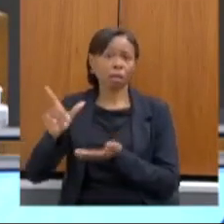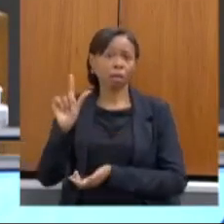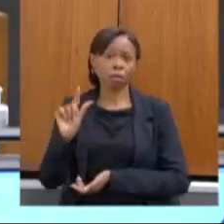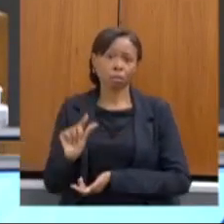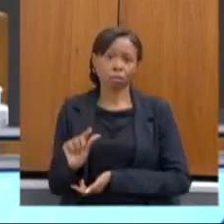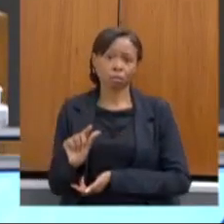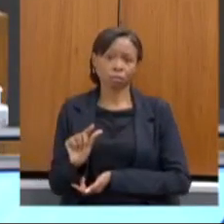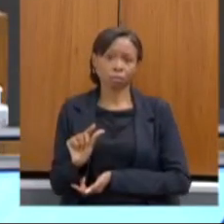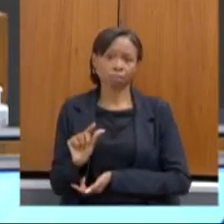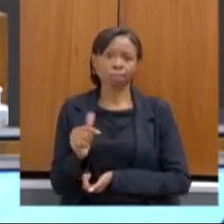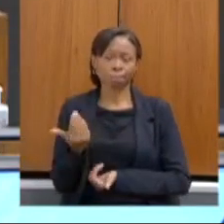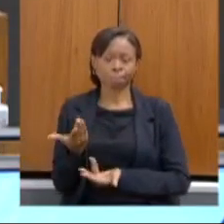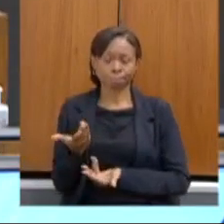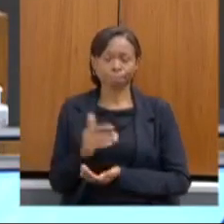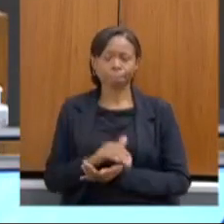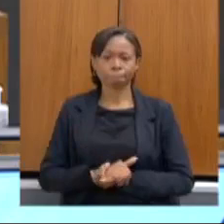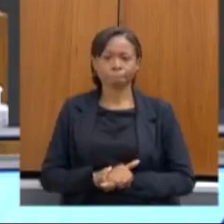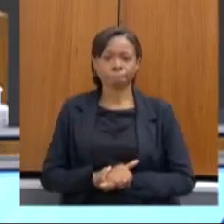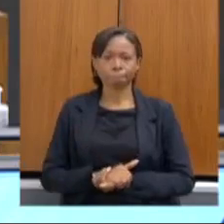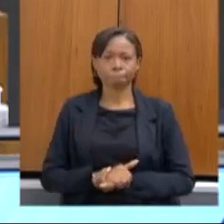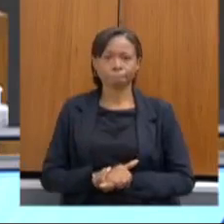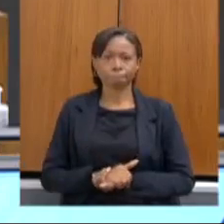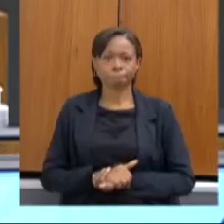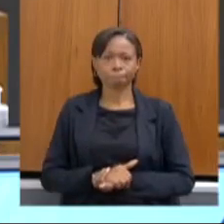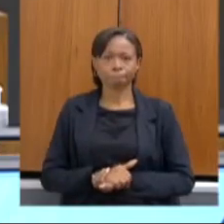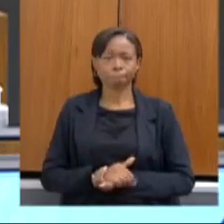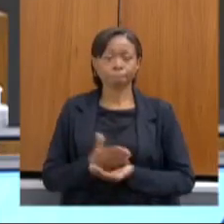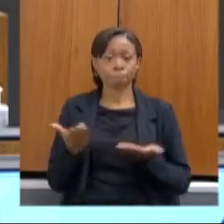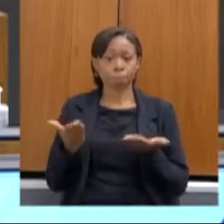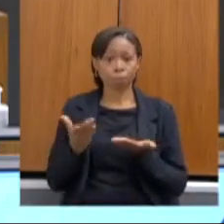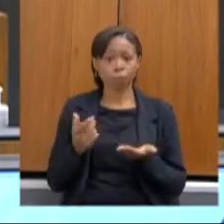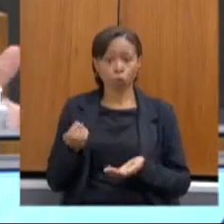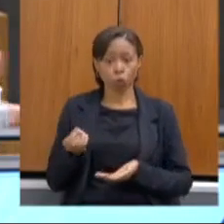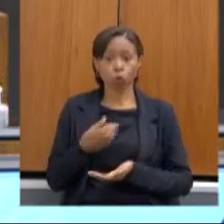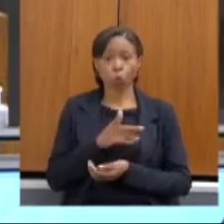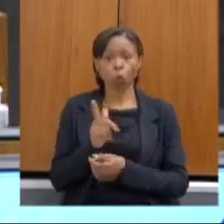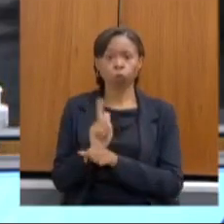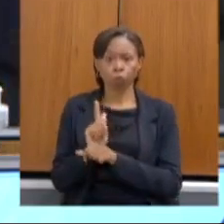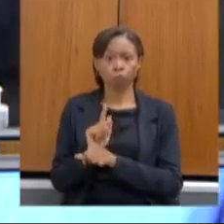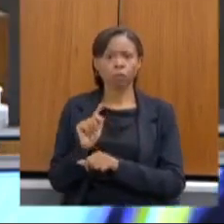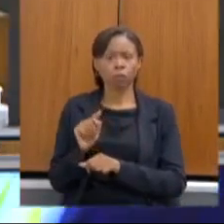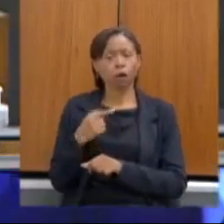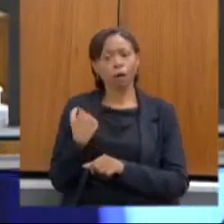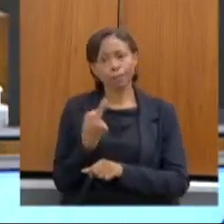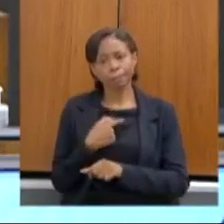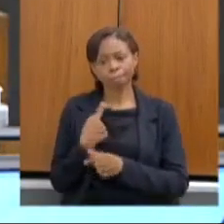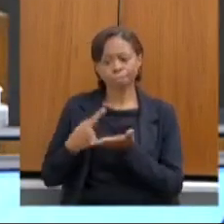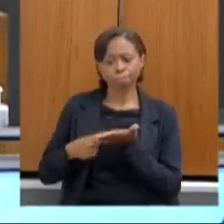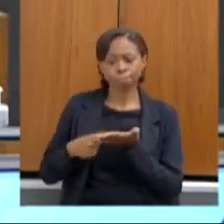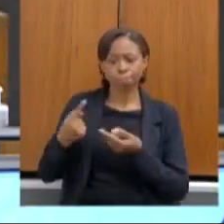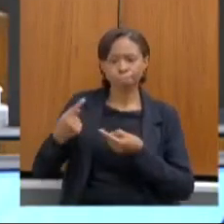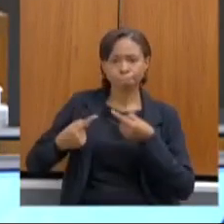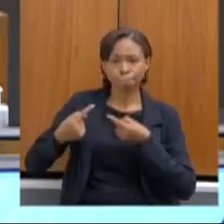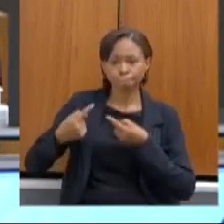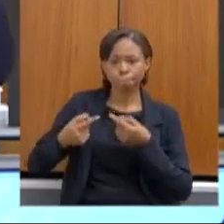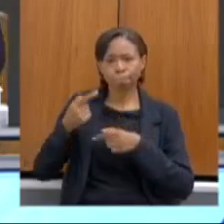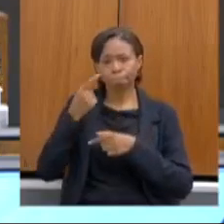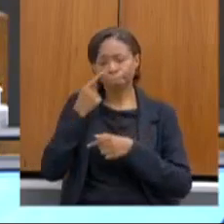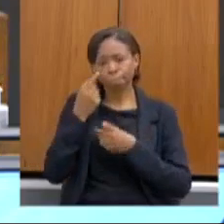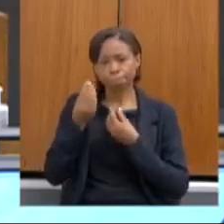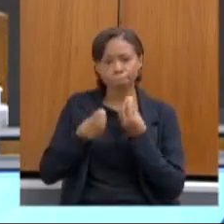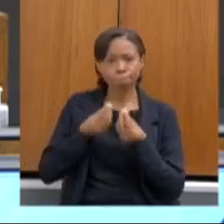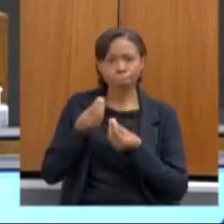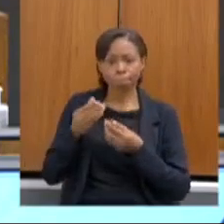Professor verão começa agora sua gestão nós vamos discutir isso e quem sabe a gente consegue Sanear e isso da melhor forma